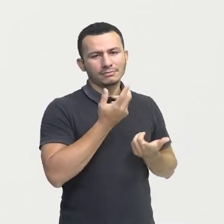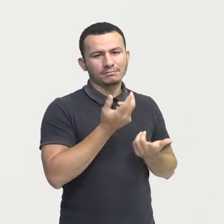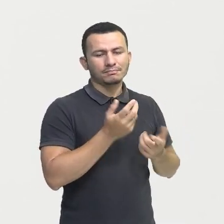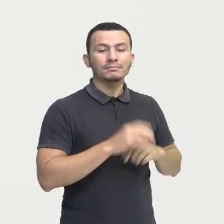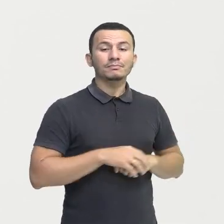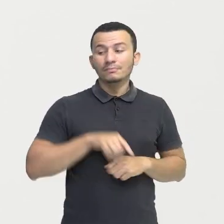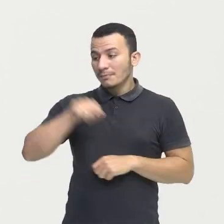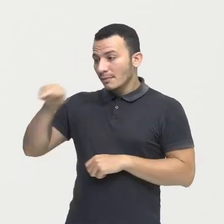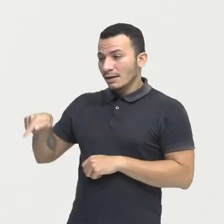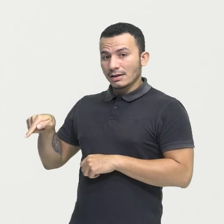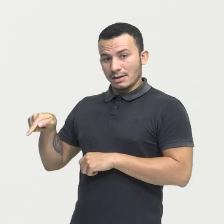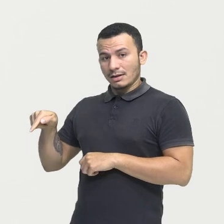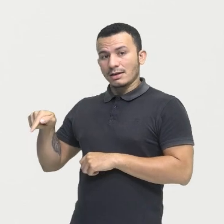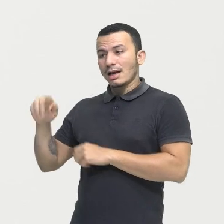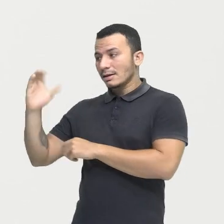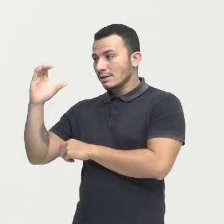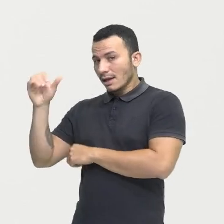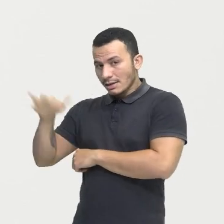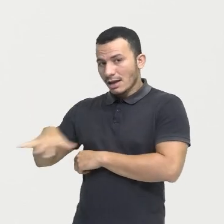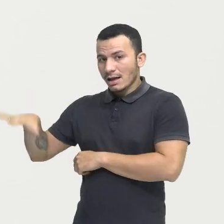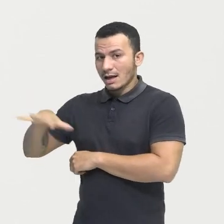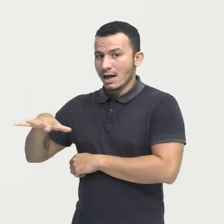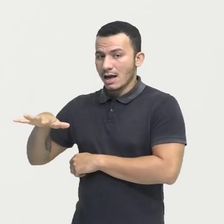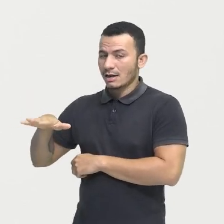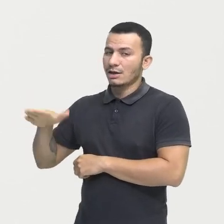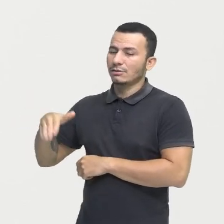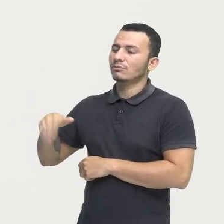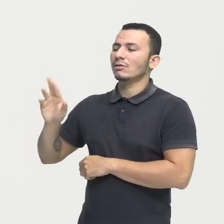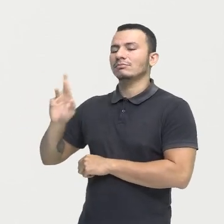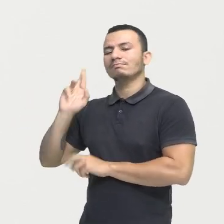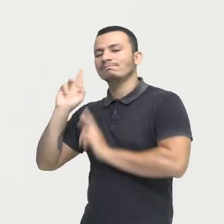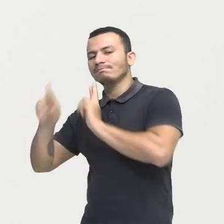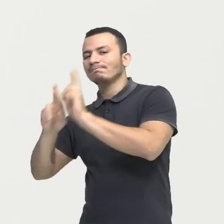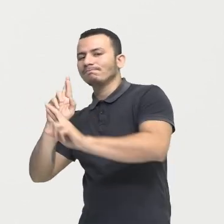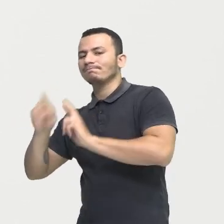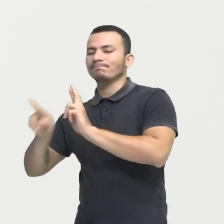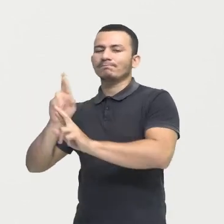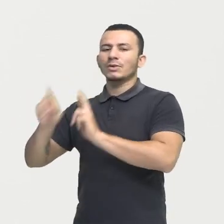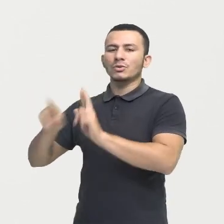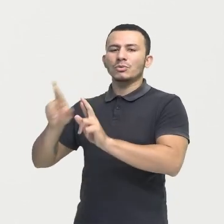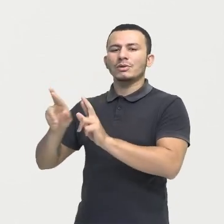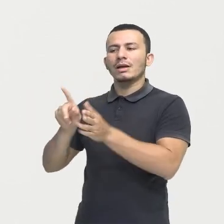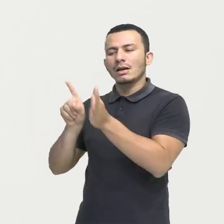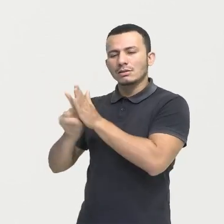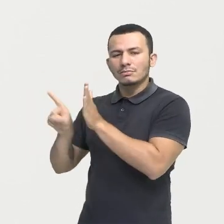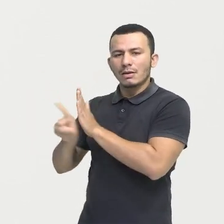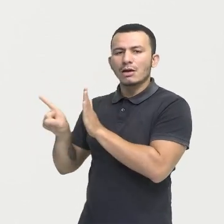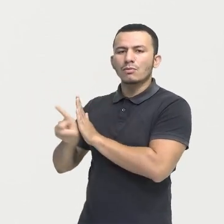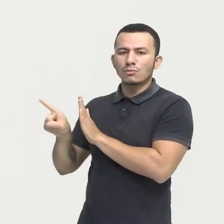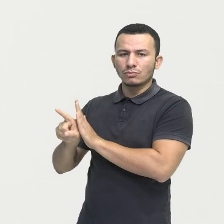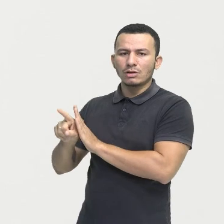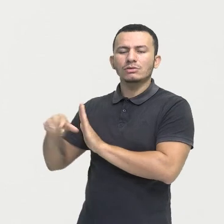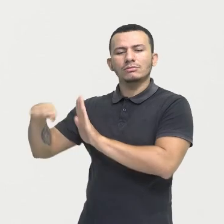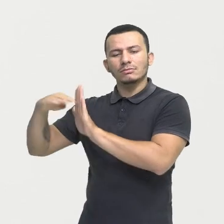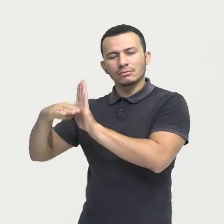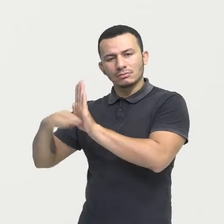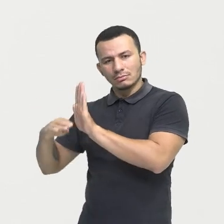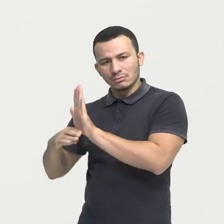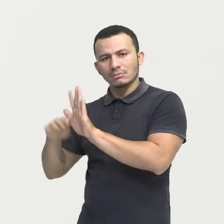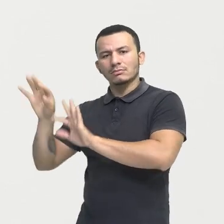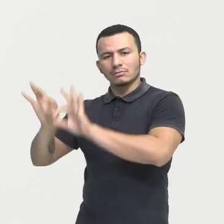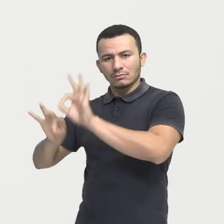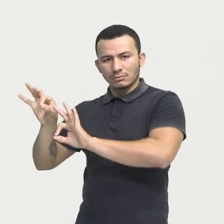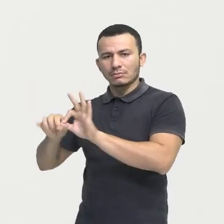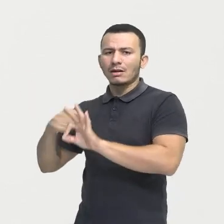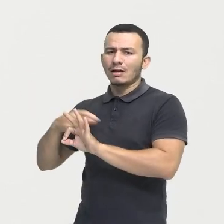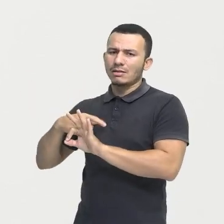e a ciência é um saber que busca, então, justamente responder às questões que são colocadas através